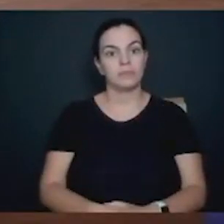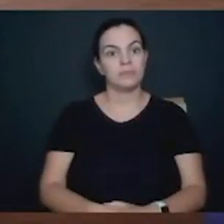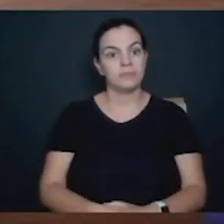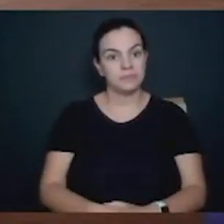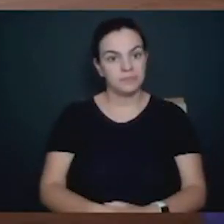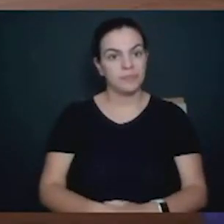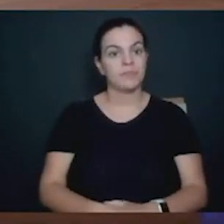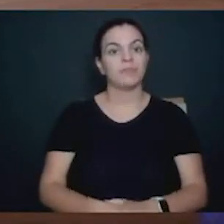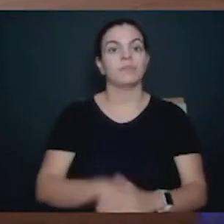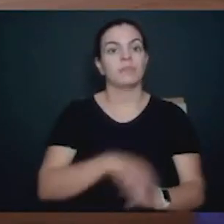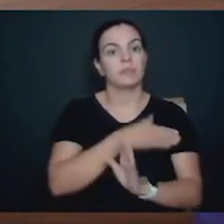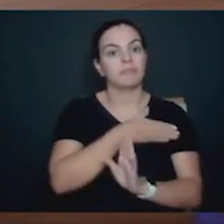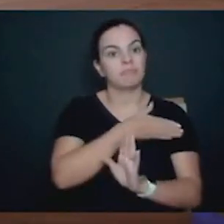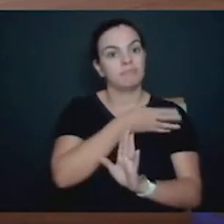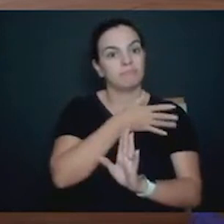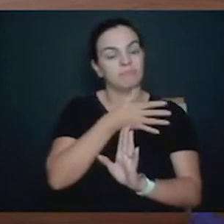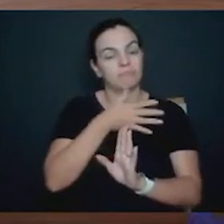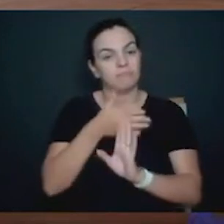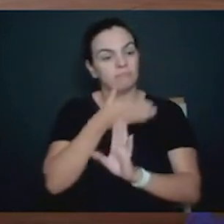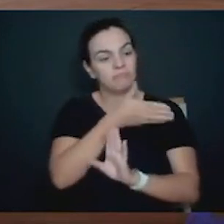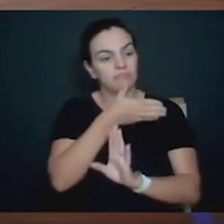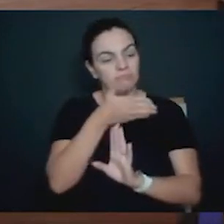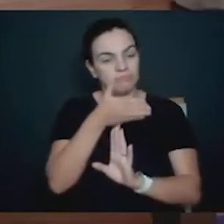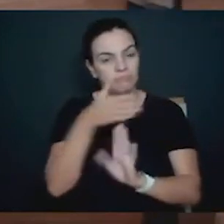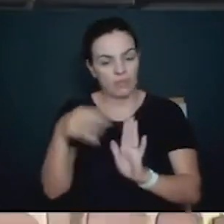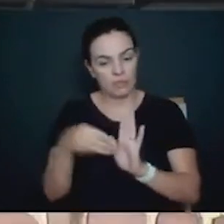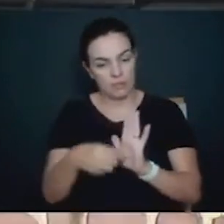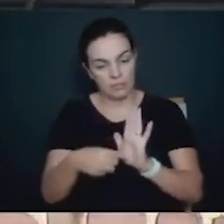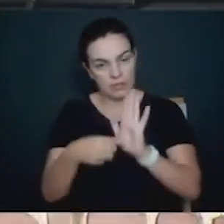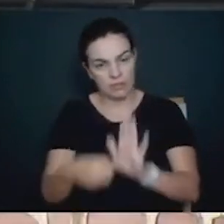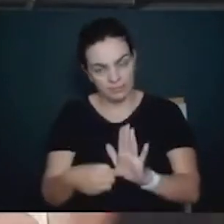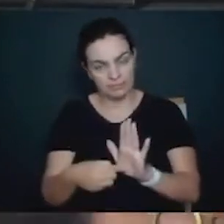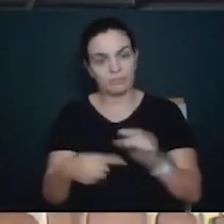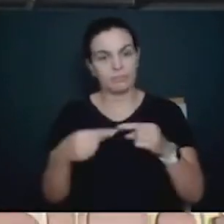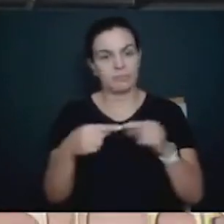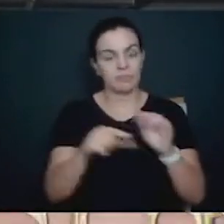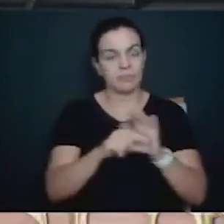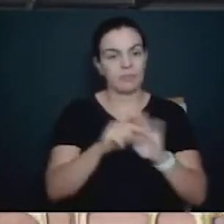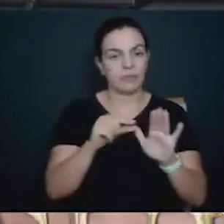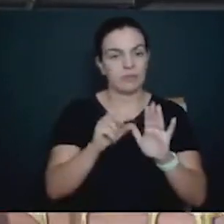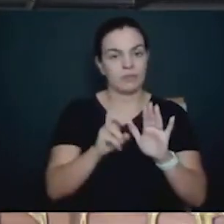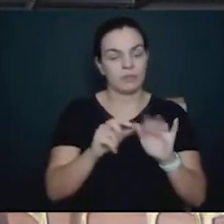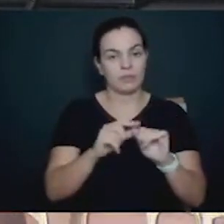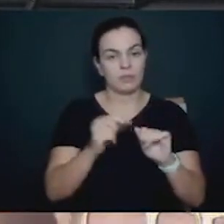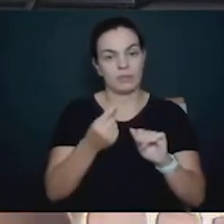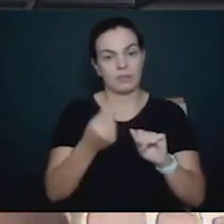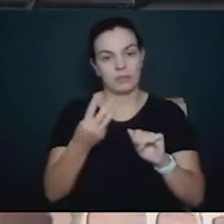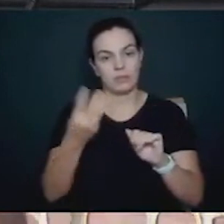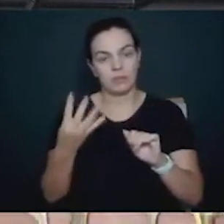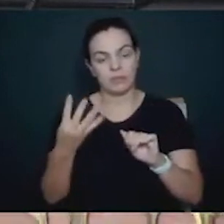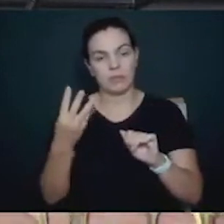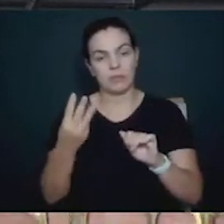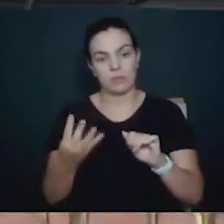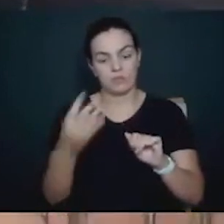da proposição principal nas comissões, em conformidade com o parágrafo 5º do artigo 134 do regimento interno desta Casa, coloco a liberação